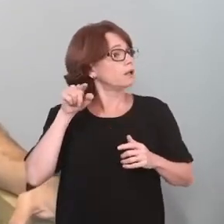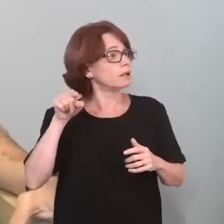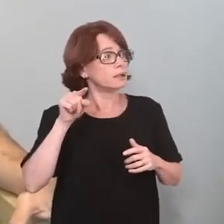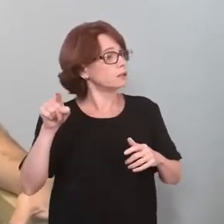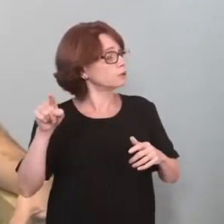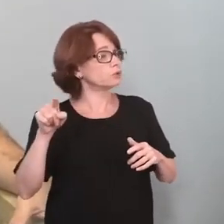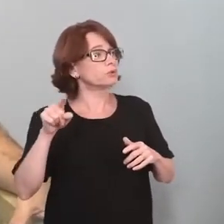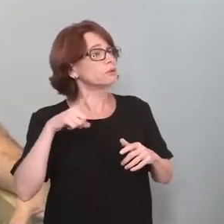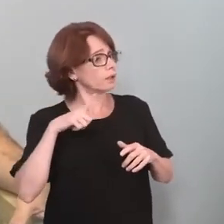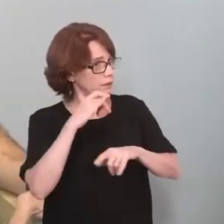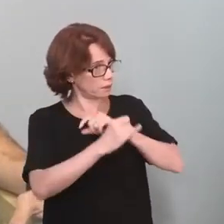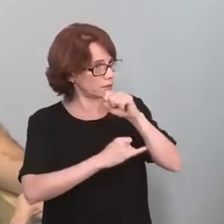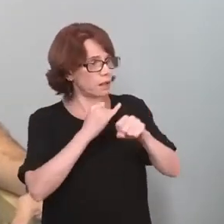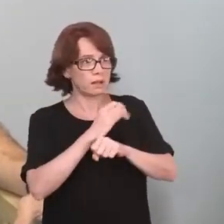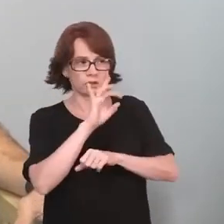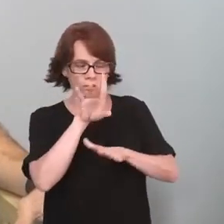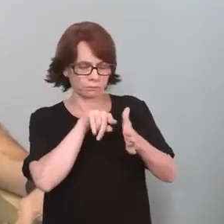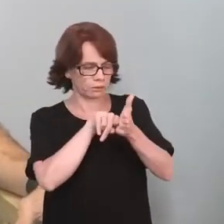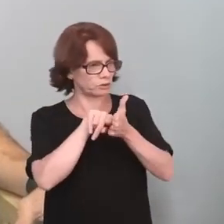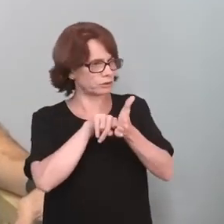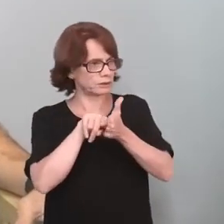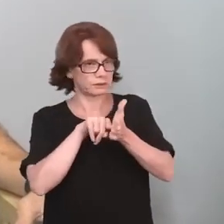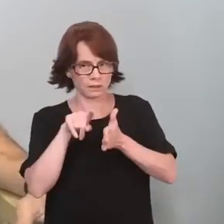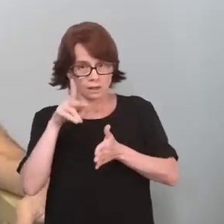e pesquisar que você vai ver